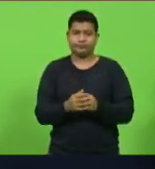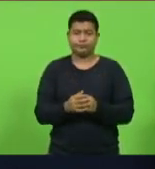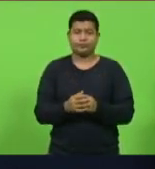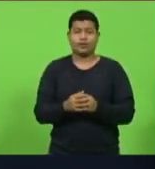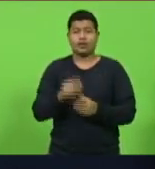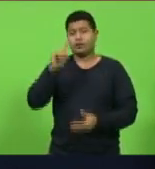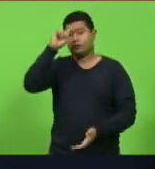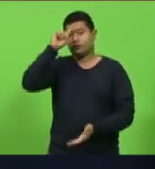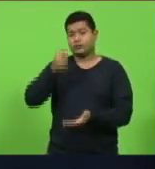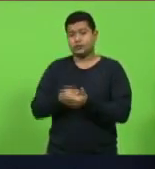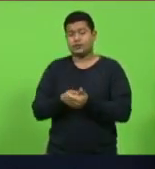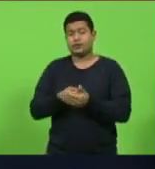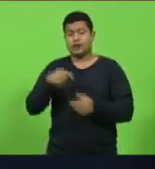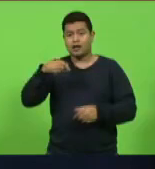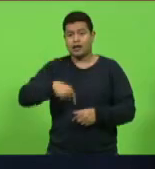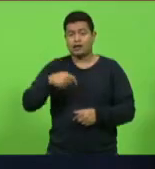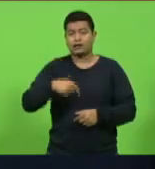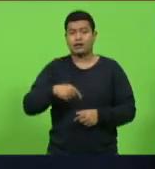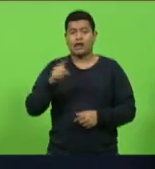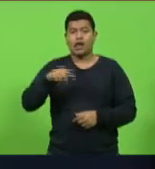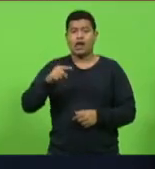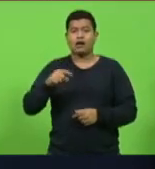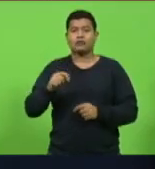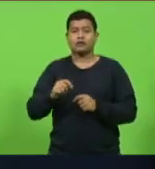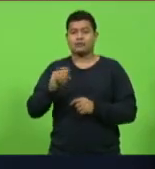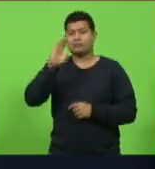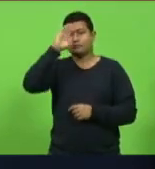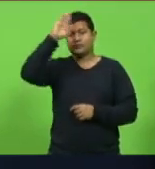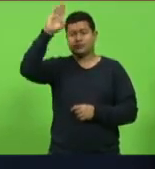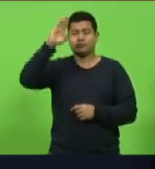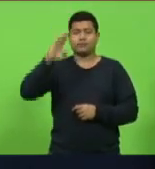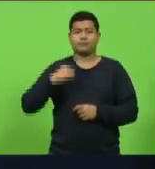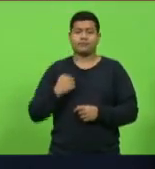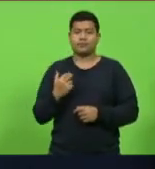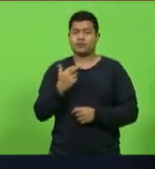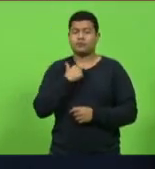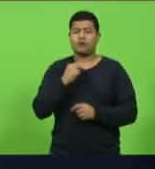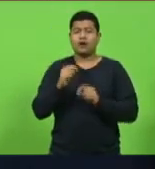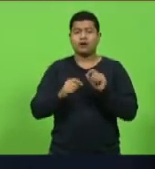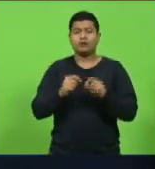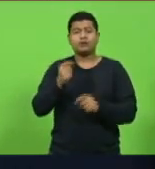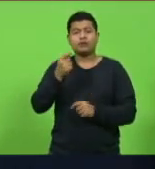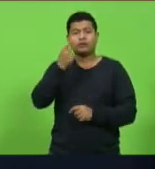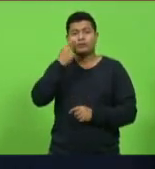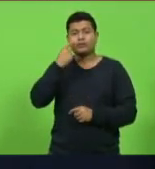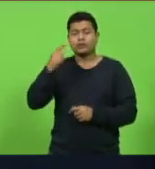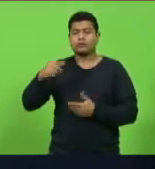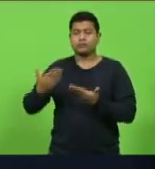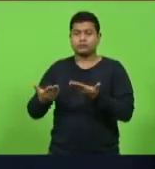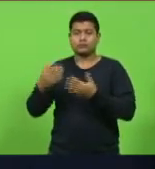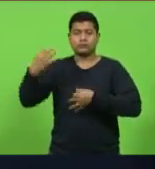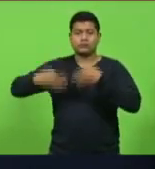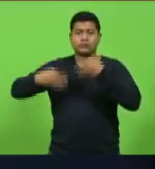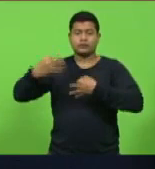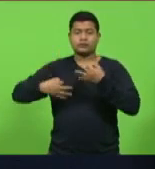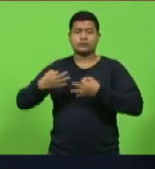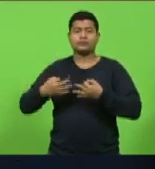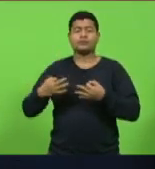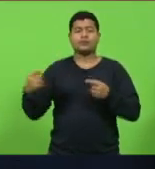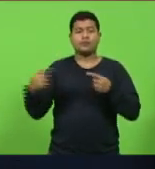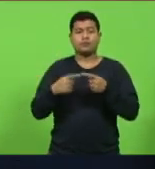emitida por este tribunal é soberana não podemos ser revista pelo Judiciário conforme dispõe a constituição